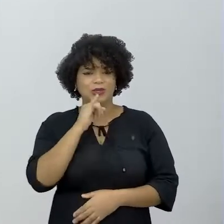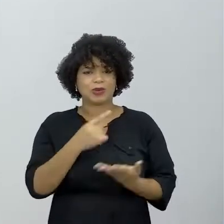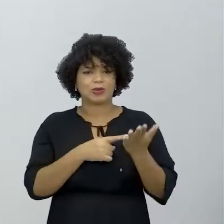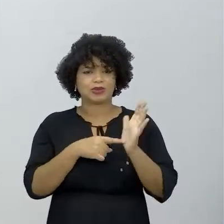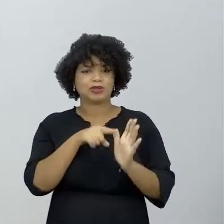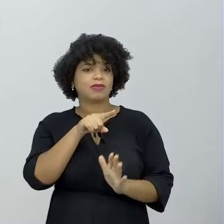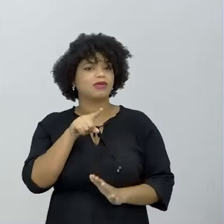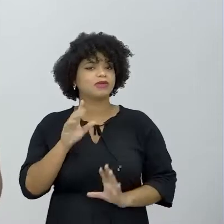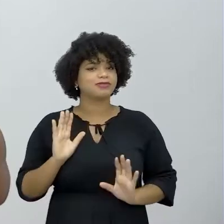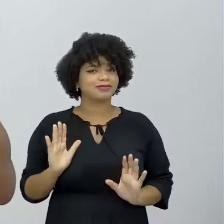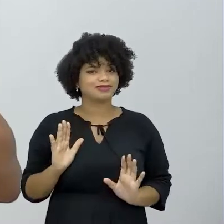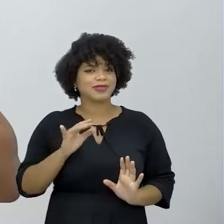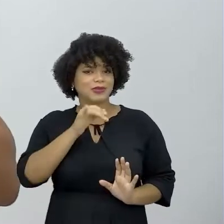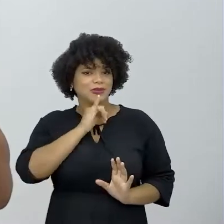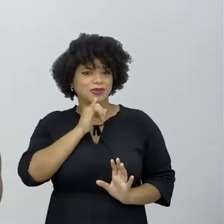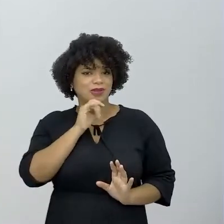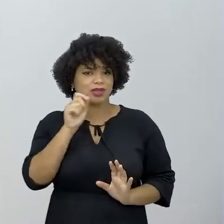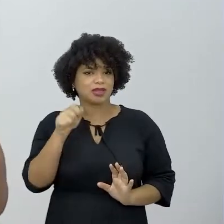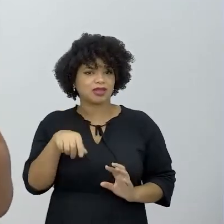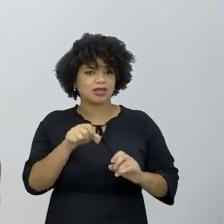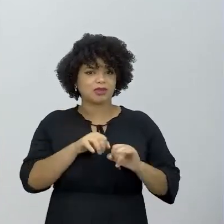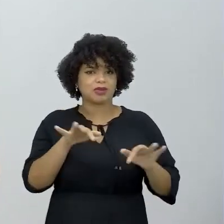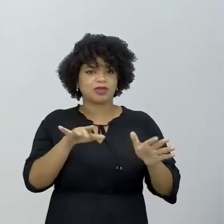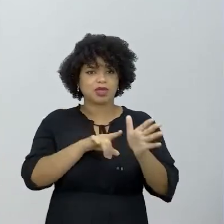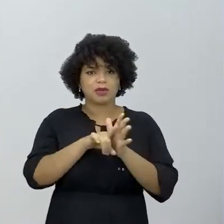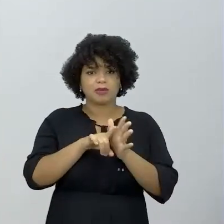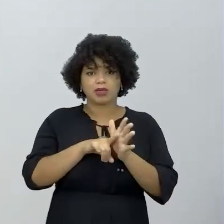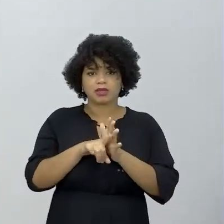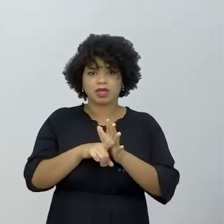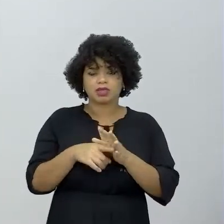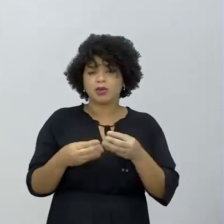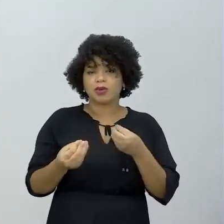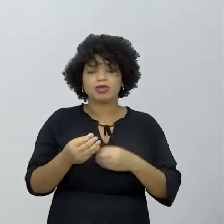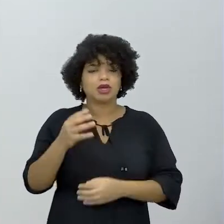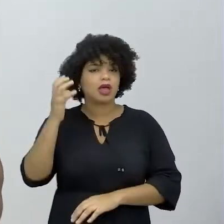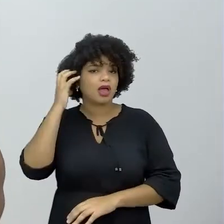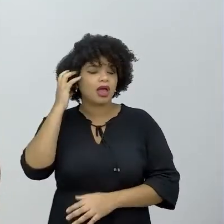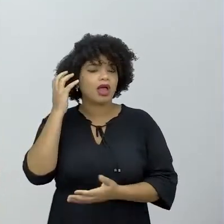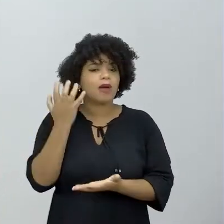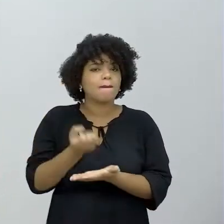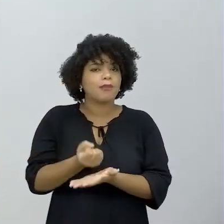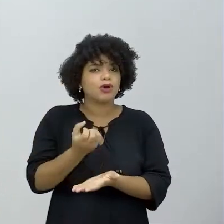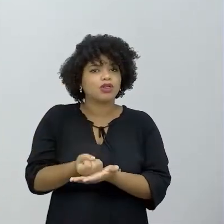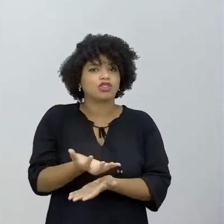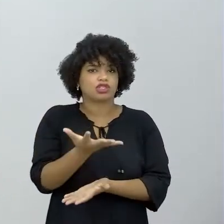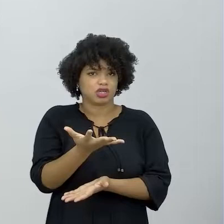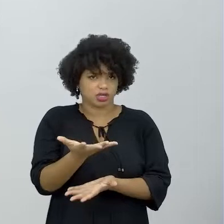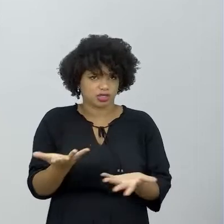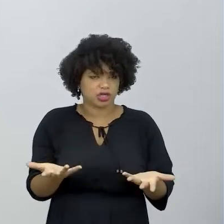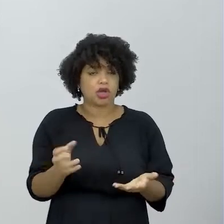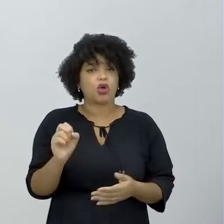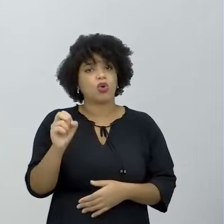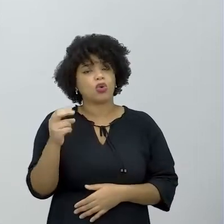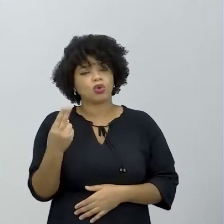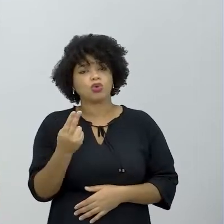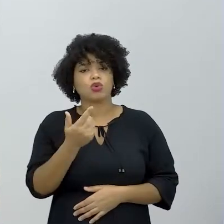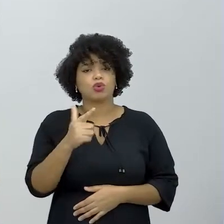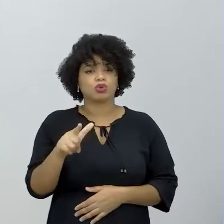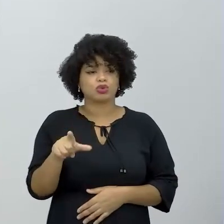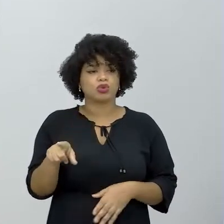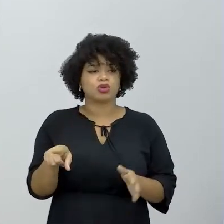Por exemplo, eu posso divulgar uma pesquisa através de um podcast, ou através de